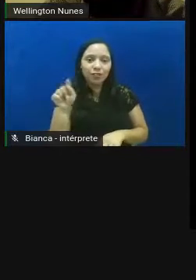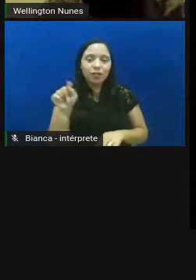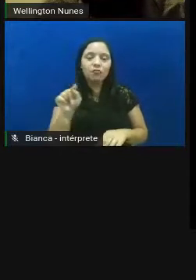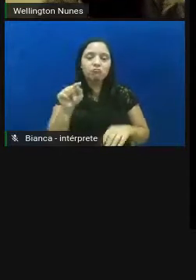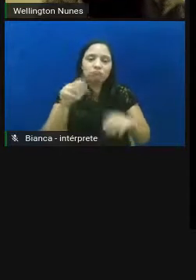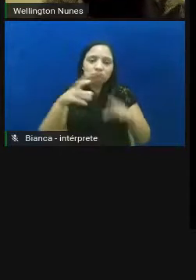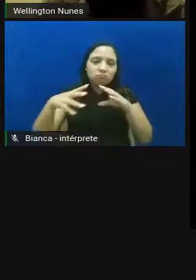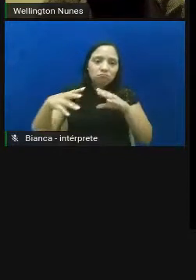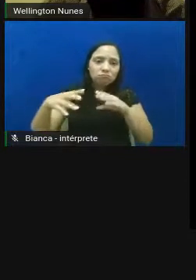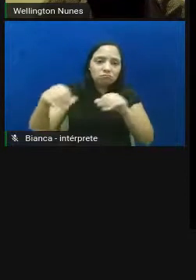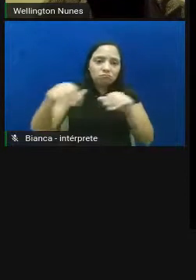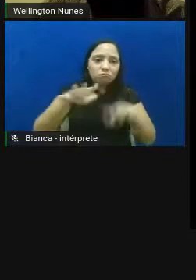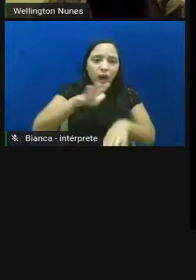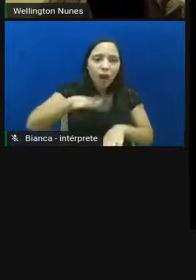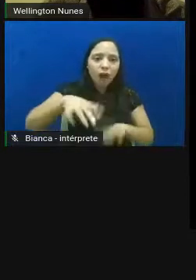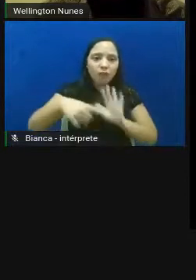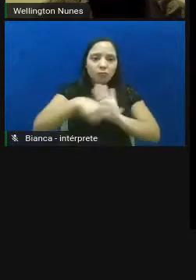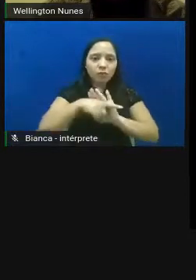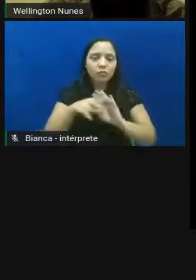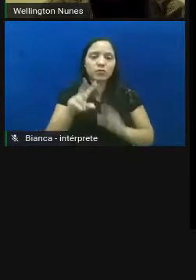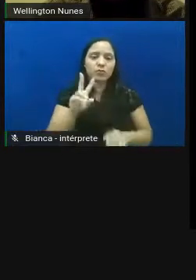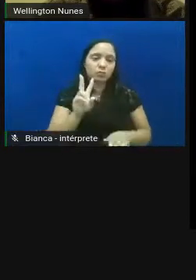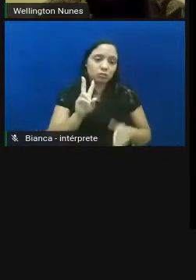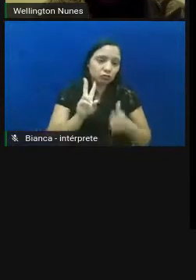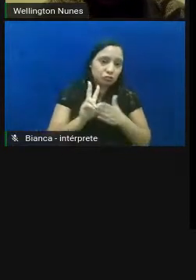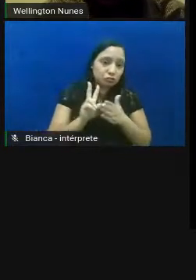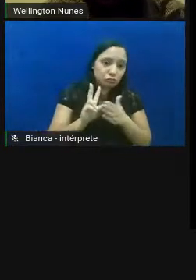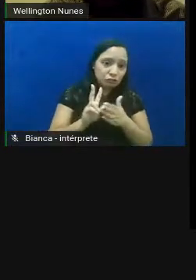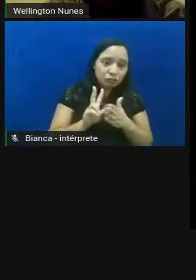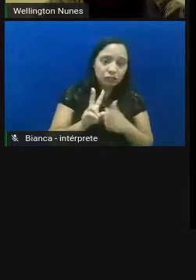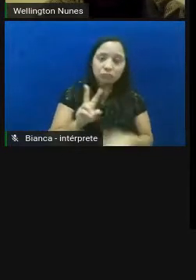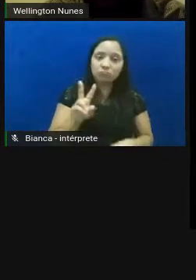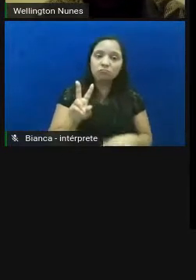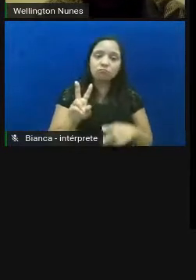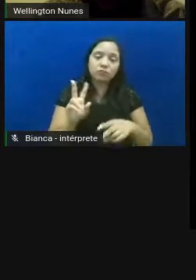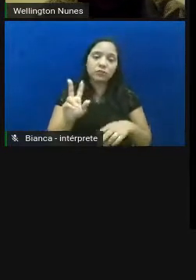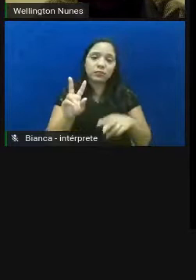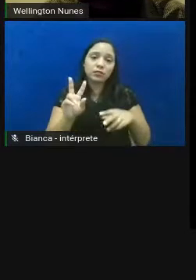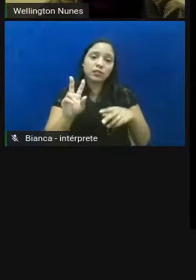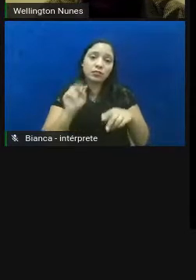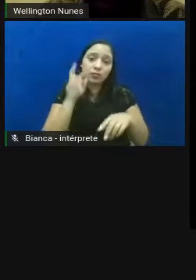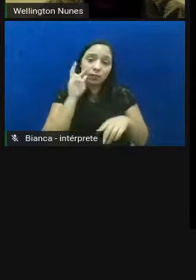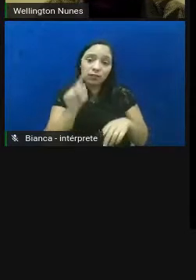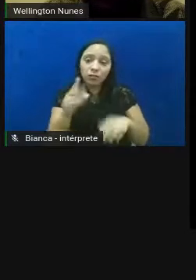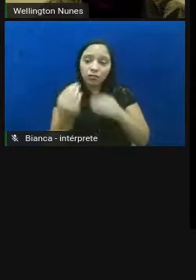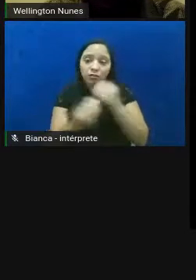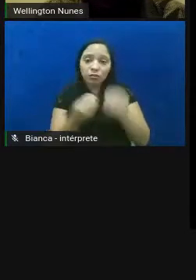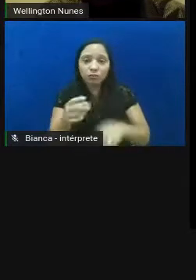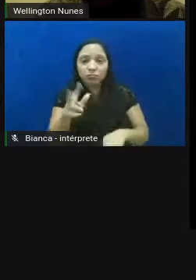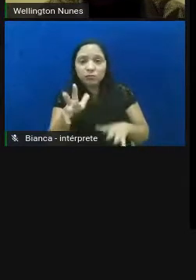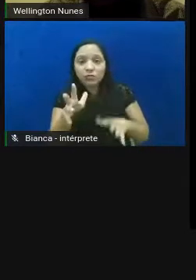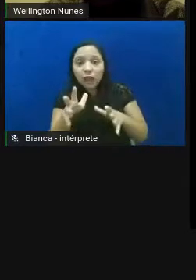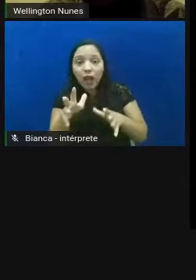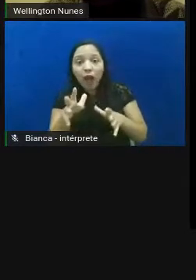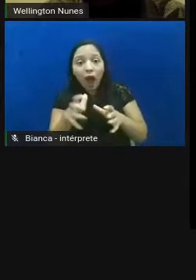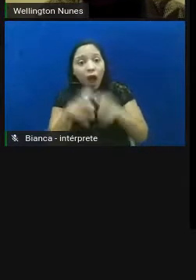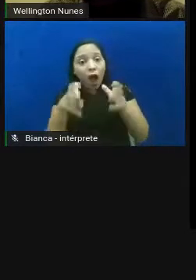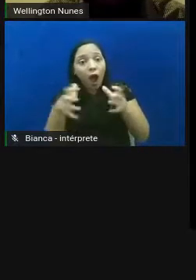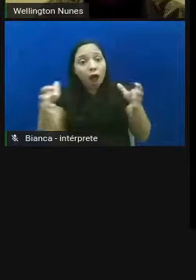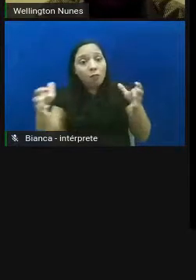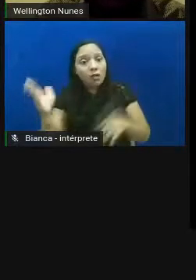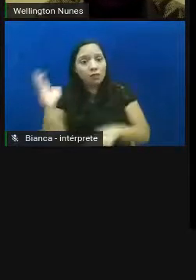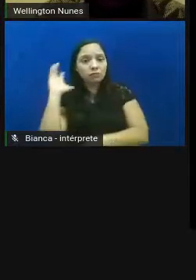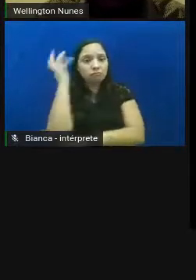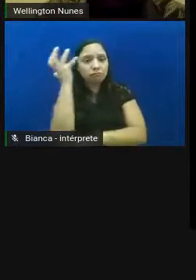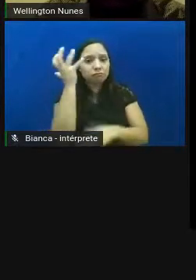2000, a gente consegue ver a imagem da direita como foi crescendo aqui no sentido sul, né? E principalmente